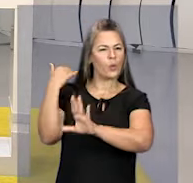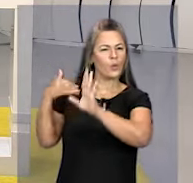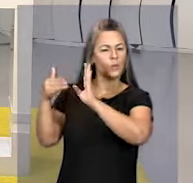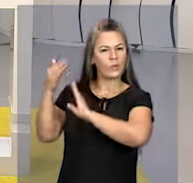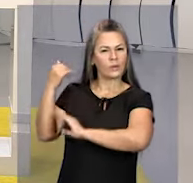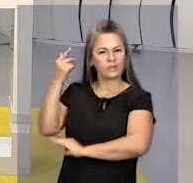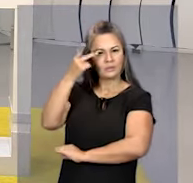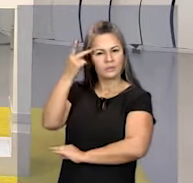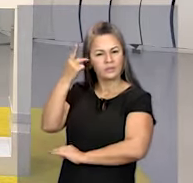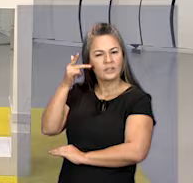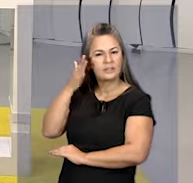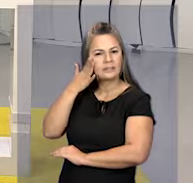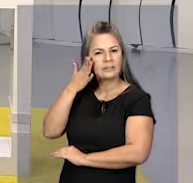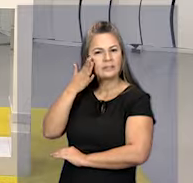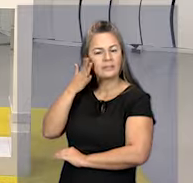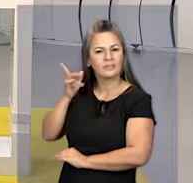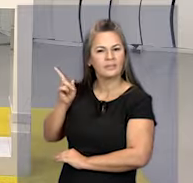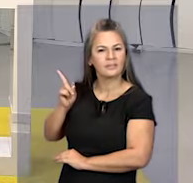explicação há